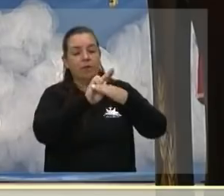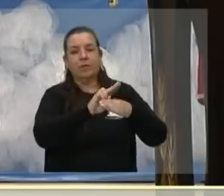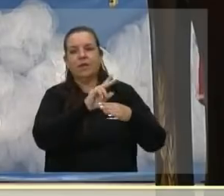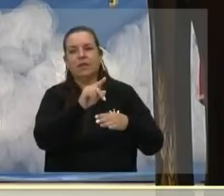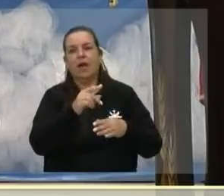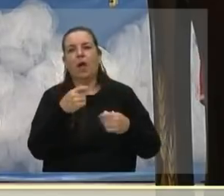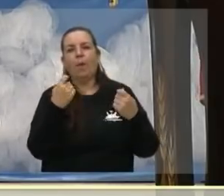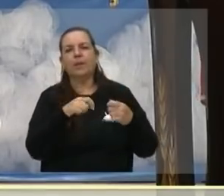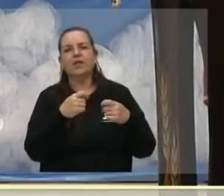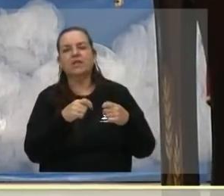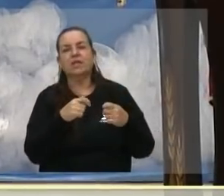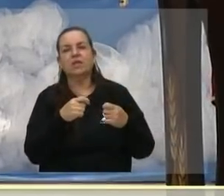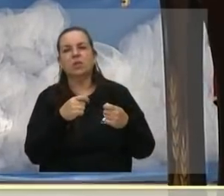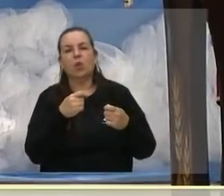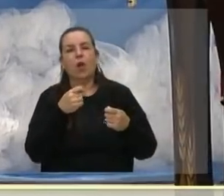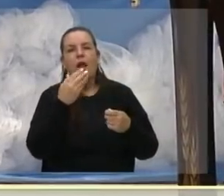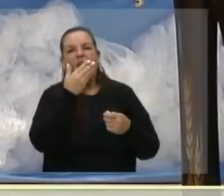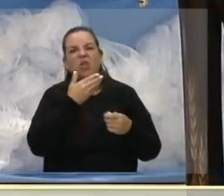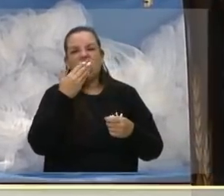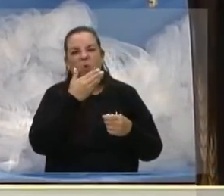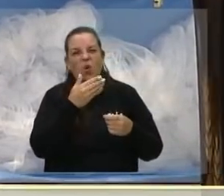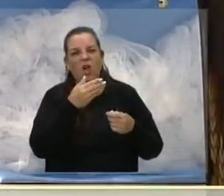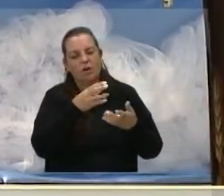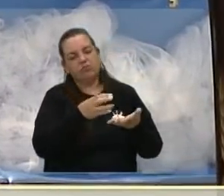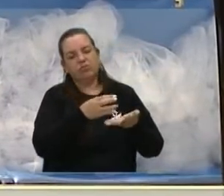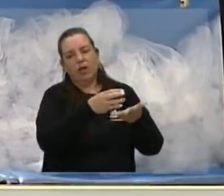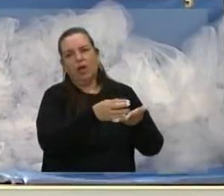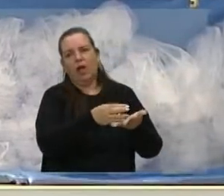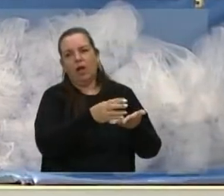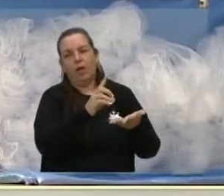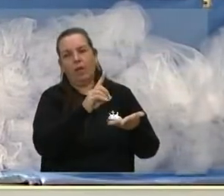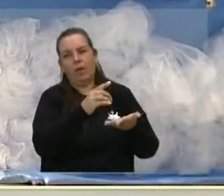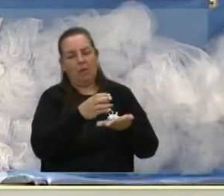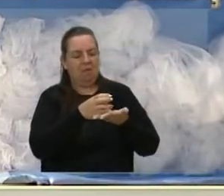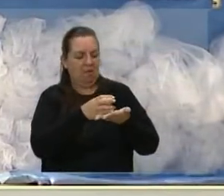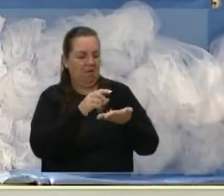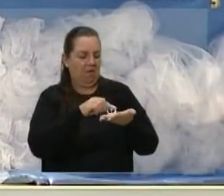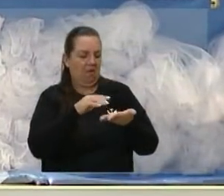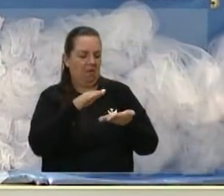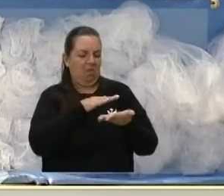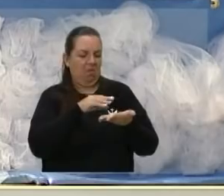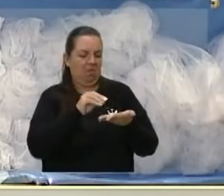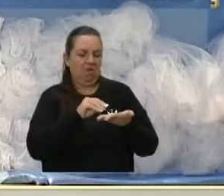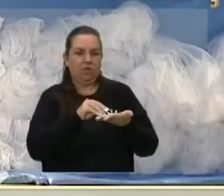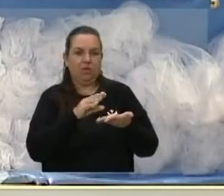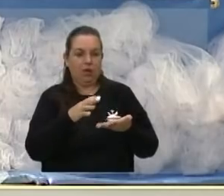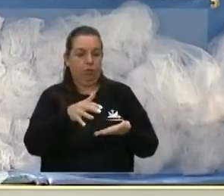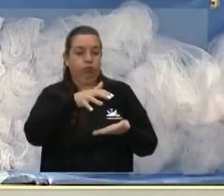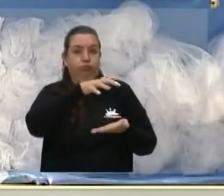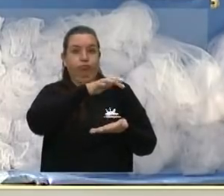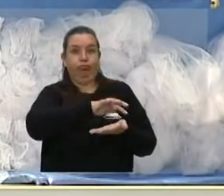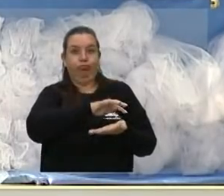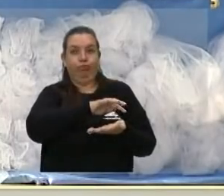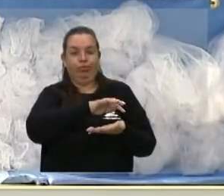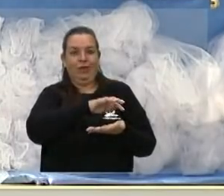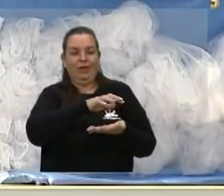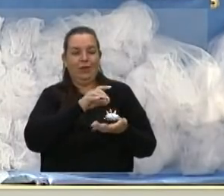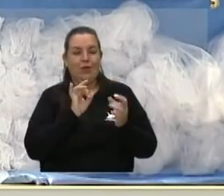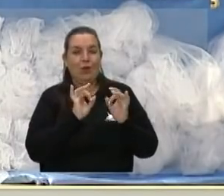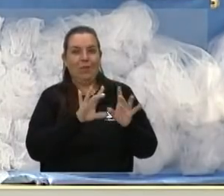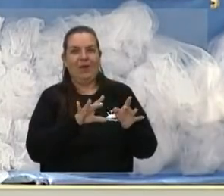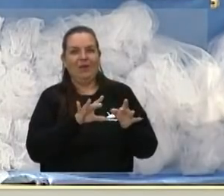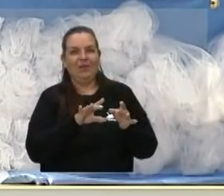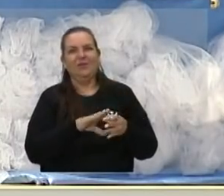vizinho eu tô precisando de uma de uma açúcar não vai dar vaso faltando vai dar quase sobrando